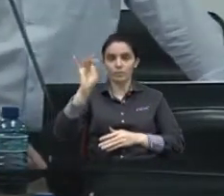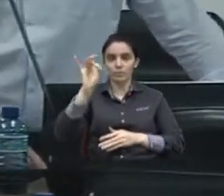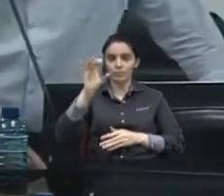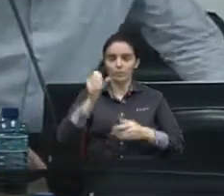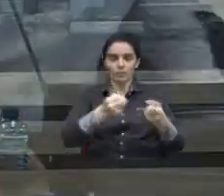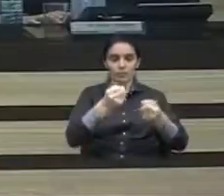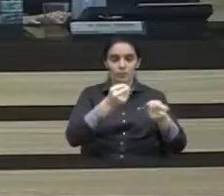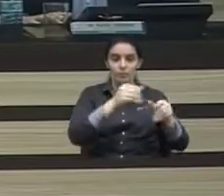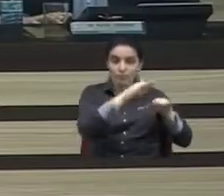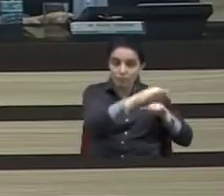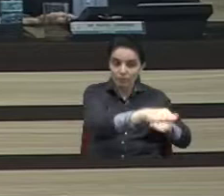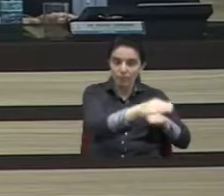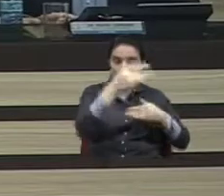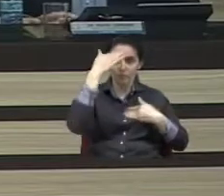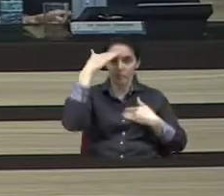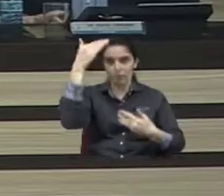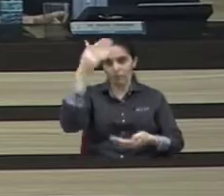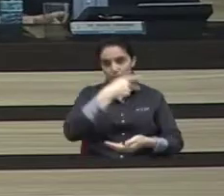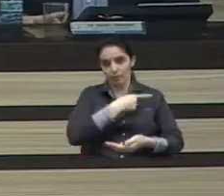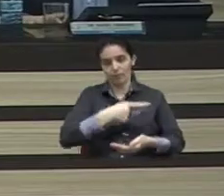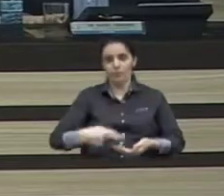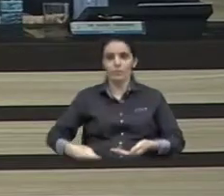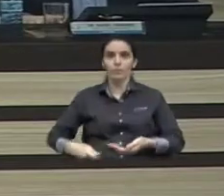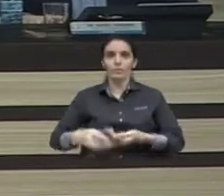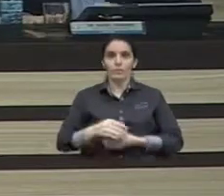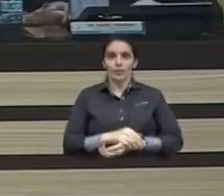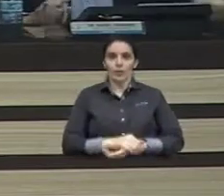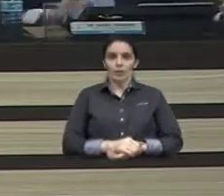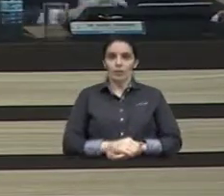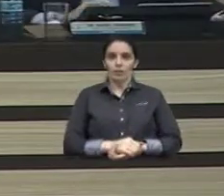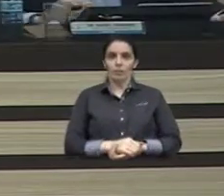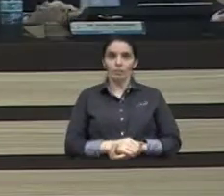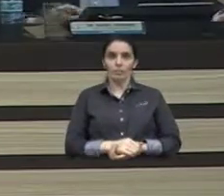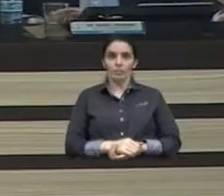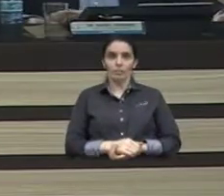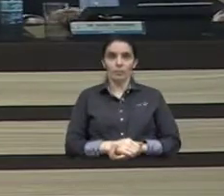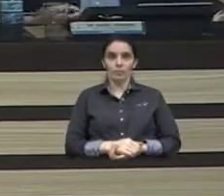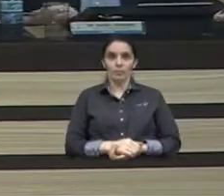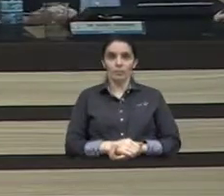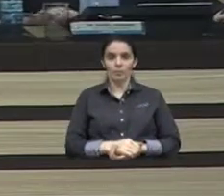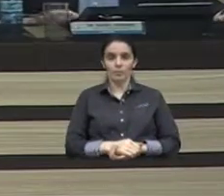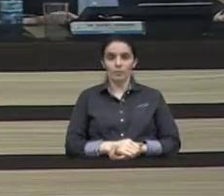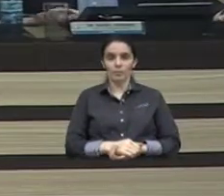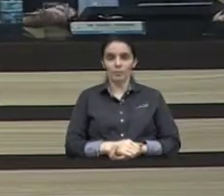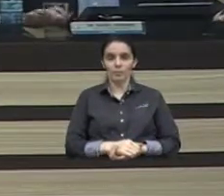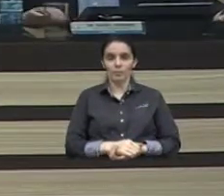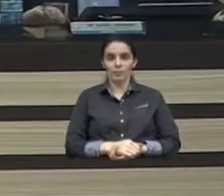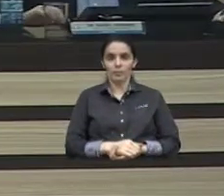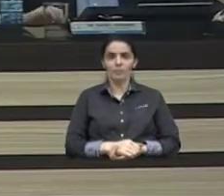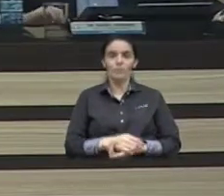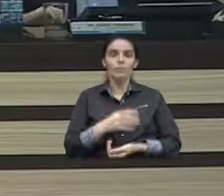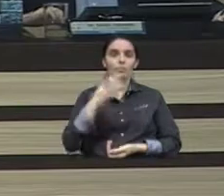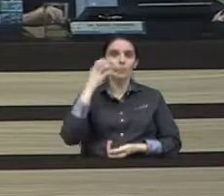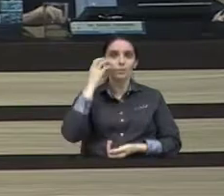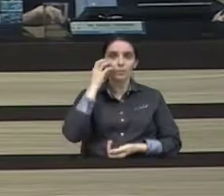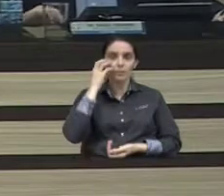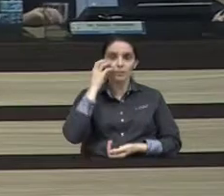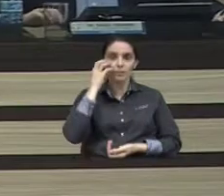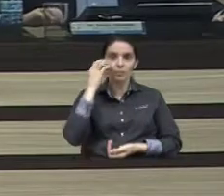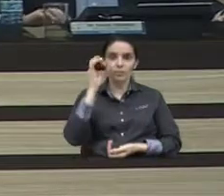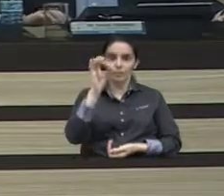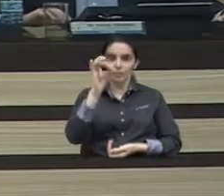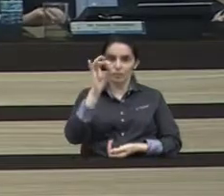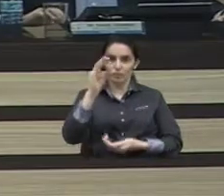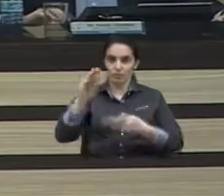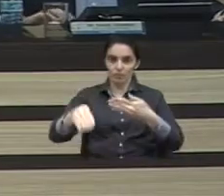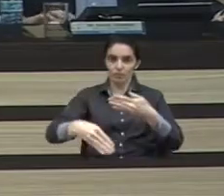senhor presidente. Continue a discussão. Eu quero. A palavra é o vereador Dr. Marcelo Rossi. E só para